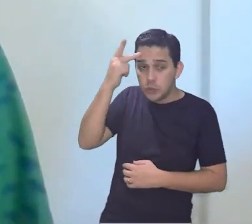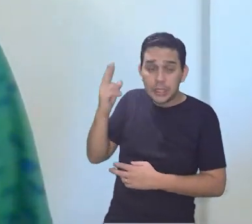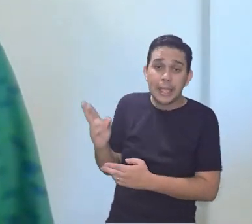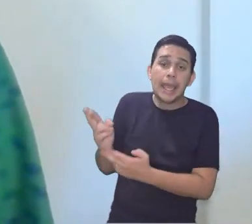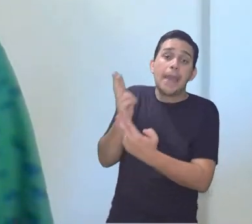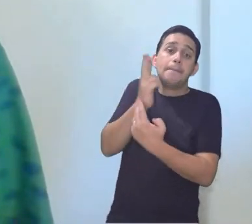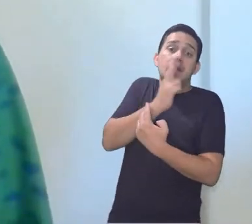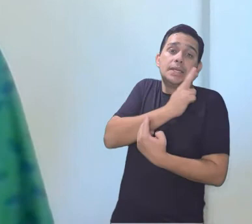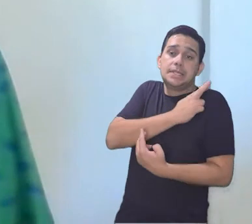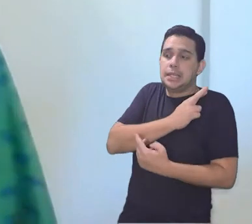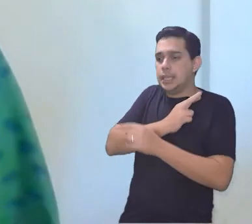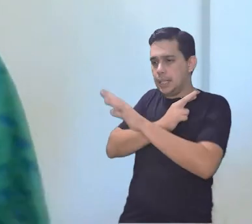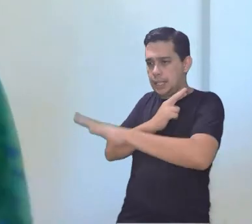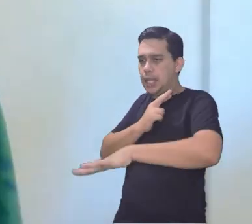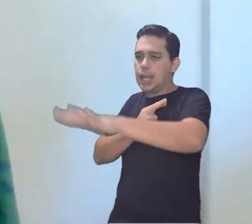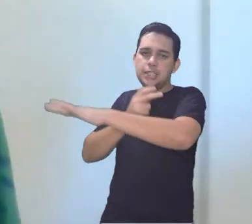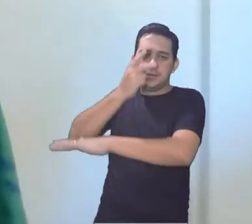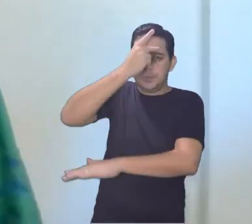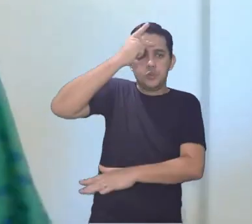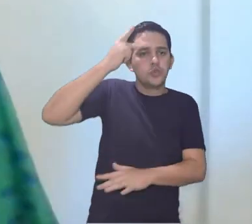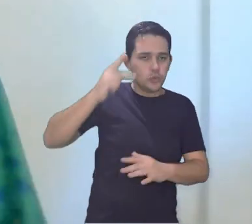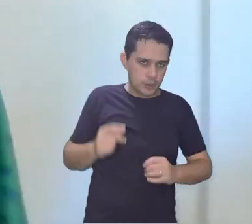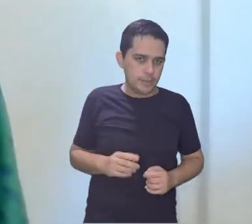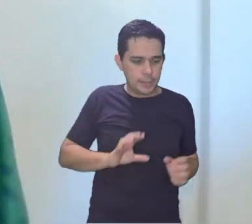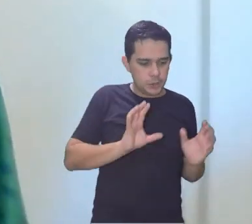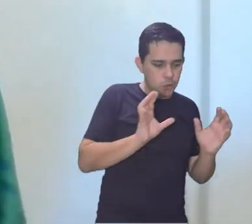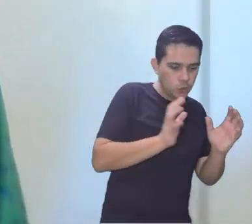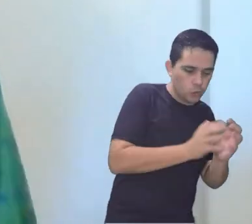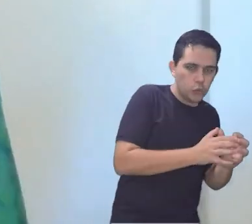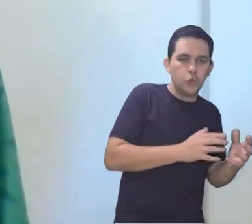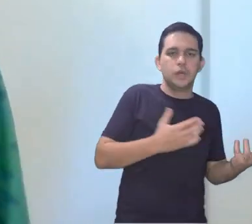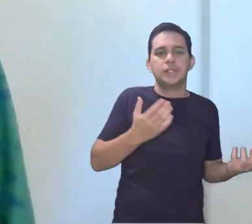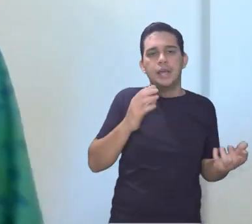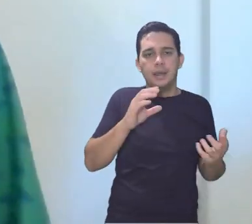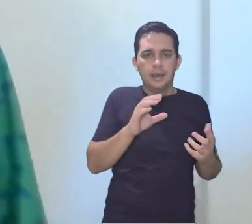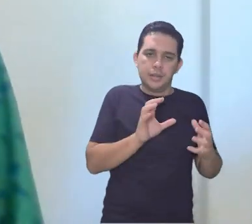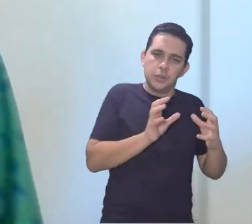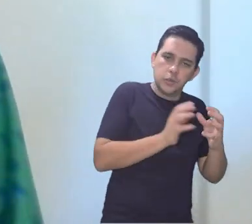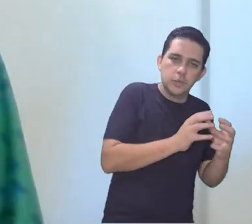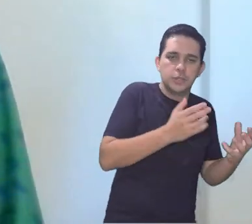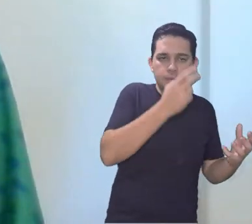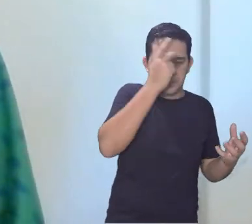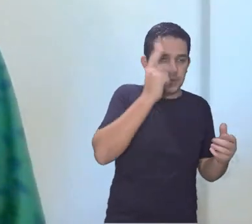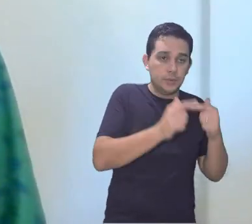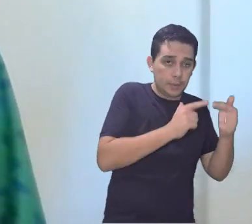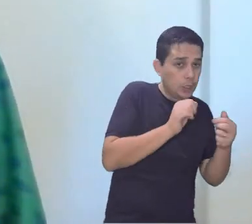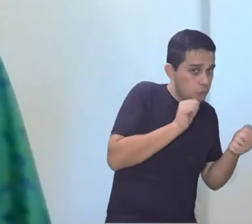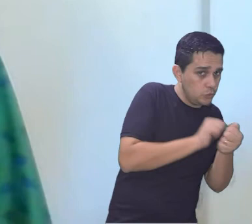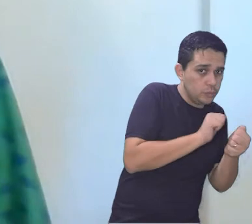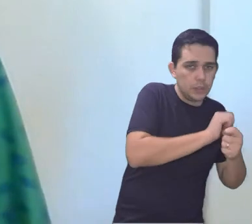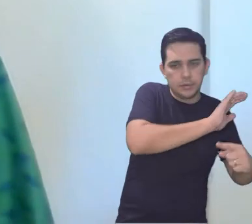real para esse comitê, para essa comissão, e